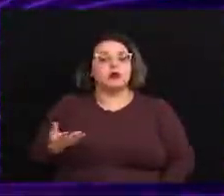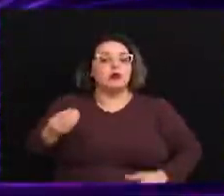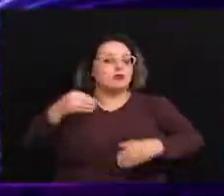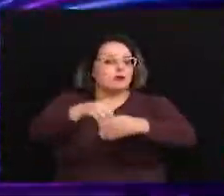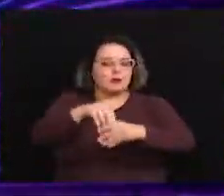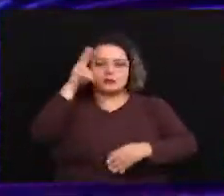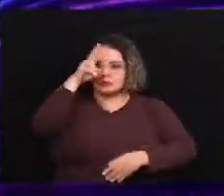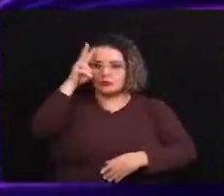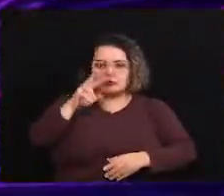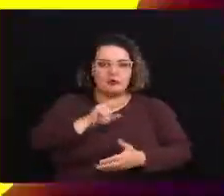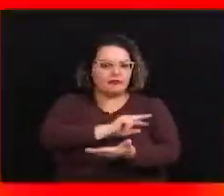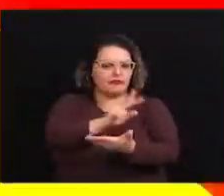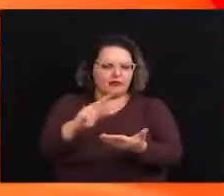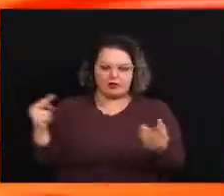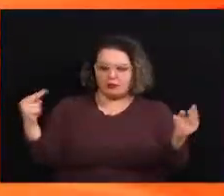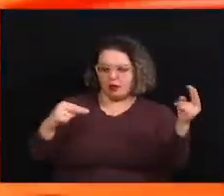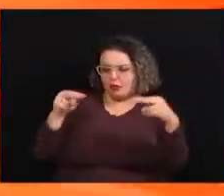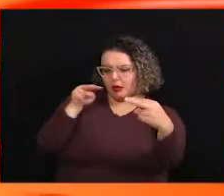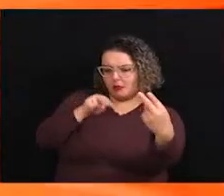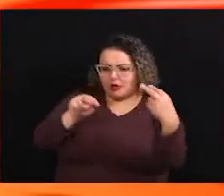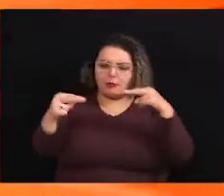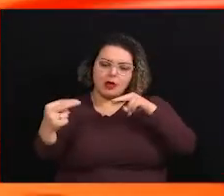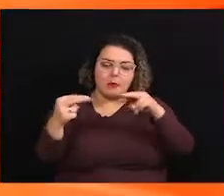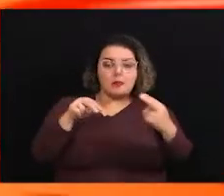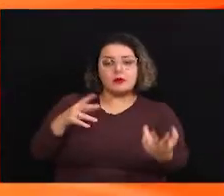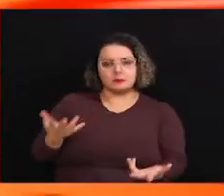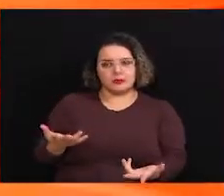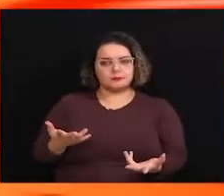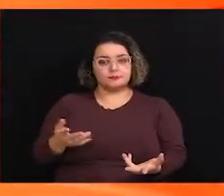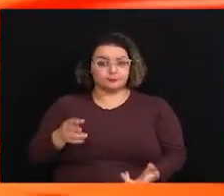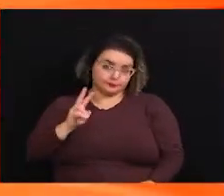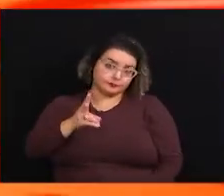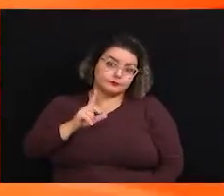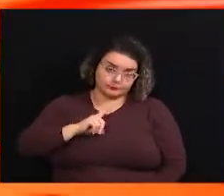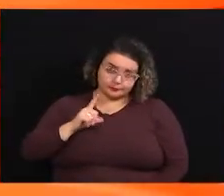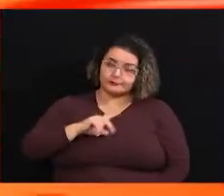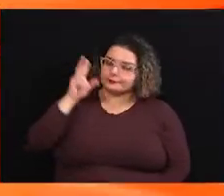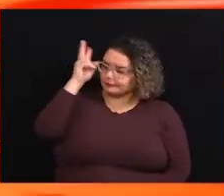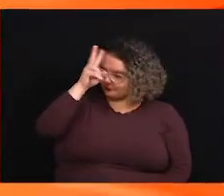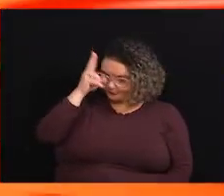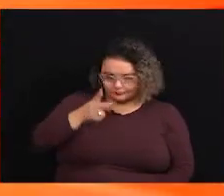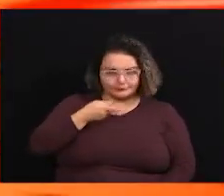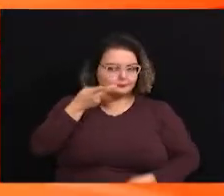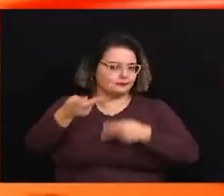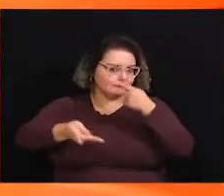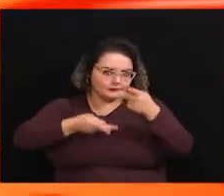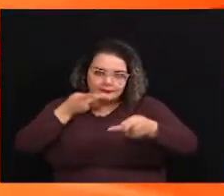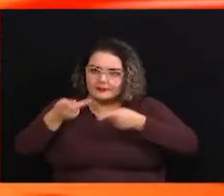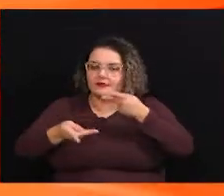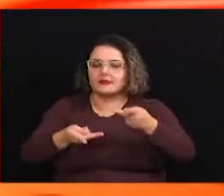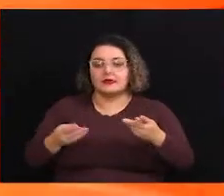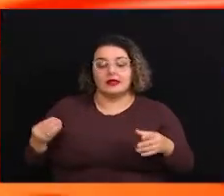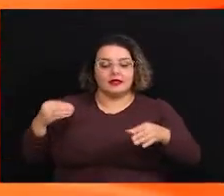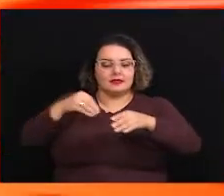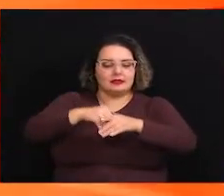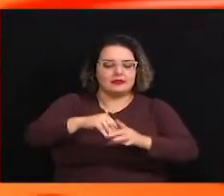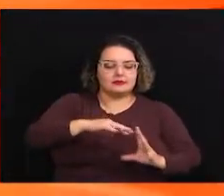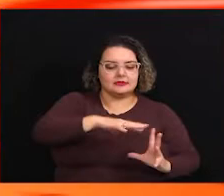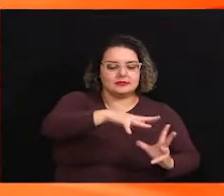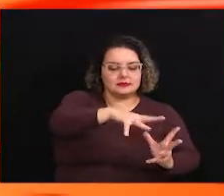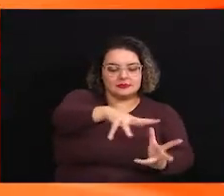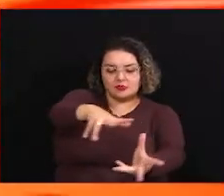pontos de vista, né? Então, eu acredito que sempre vai ter história para contar, né, dentro desses universos